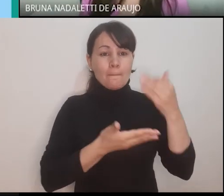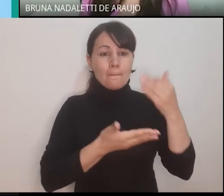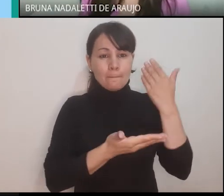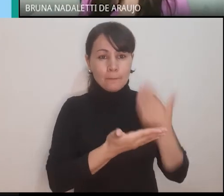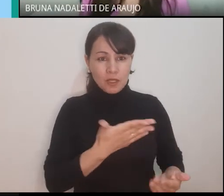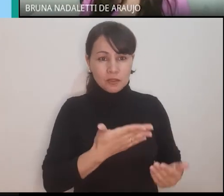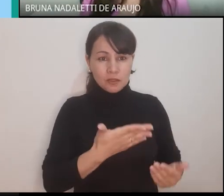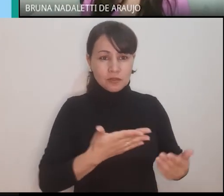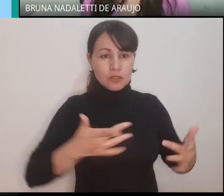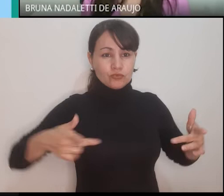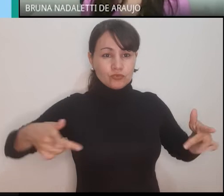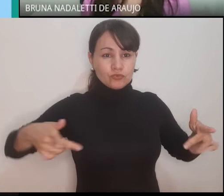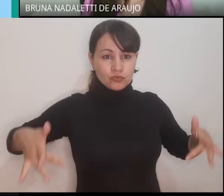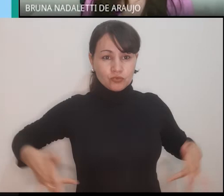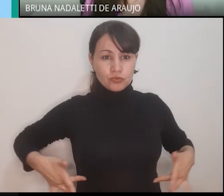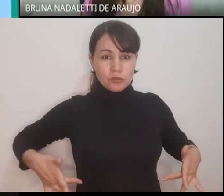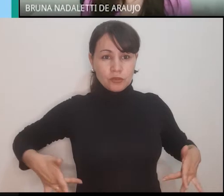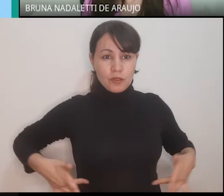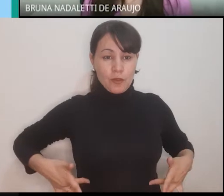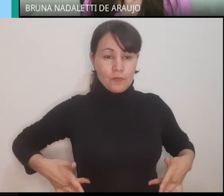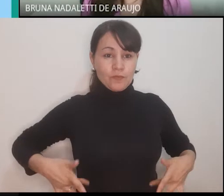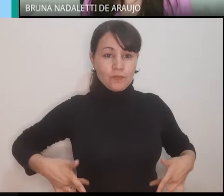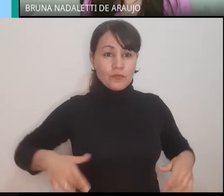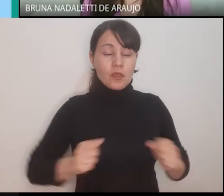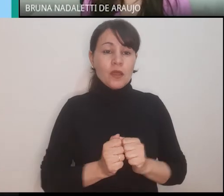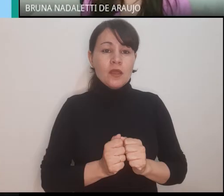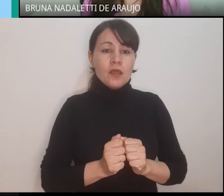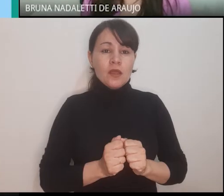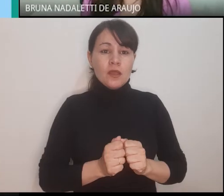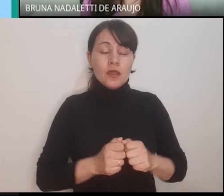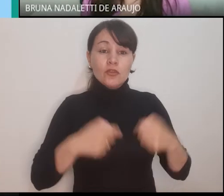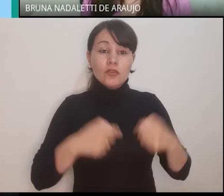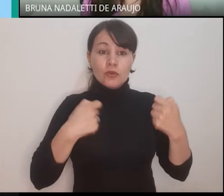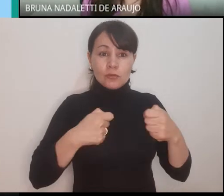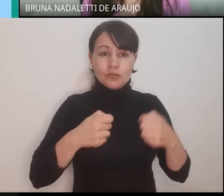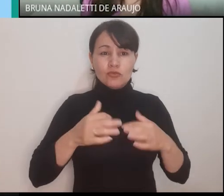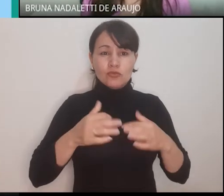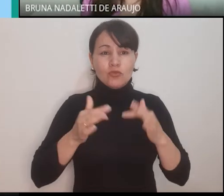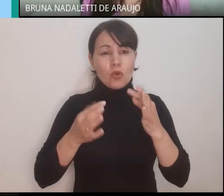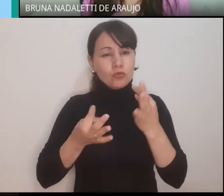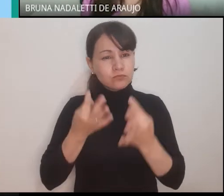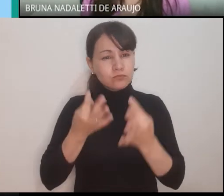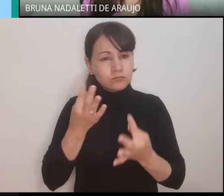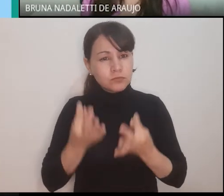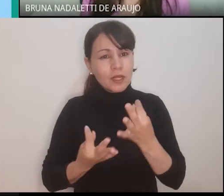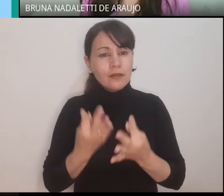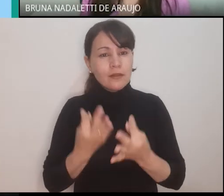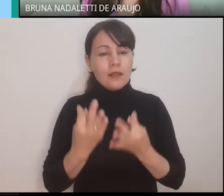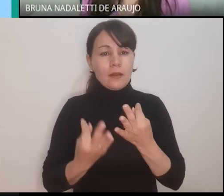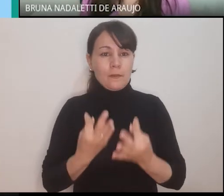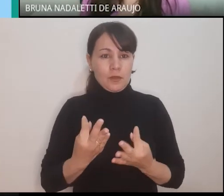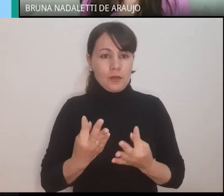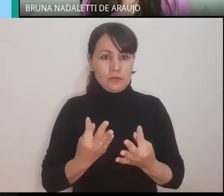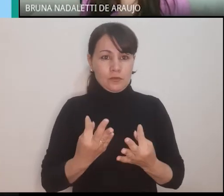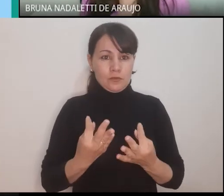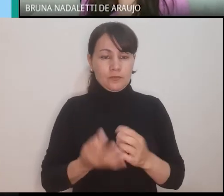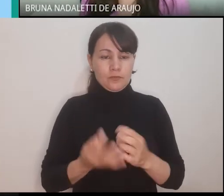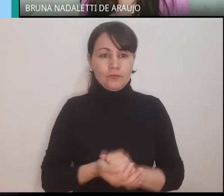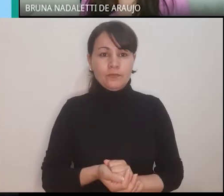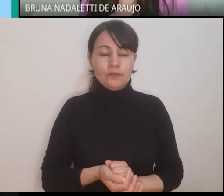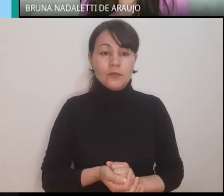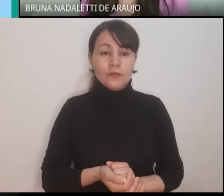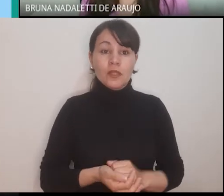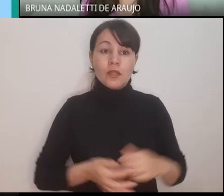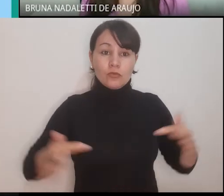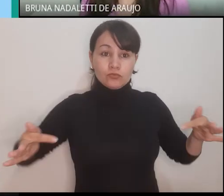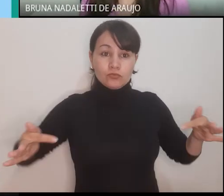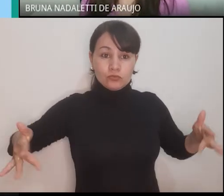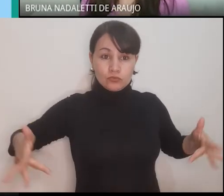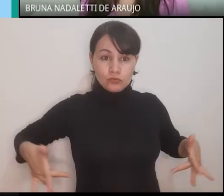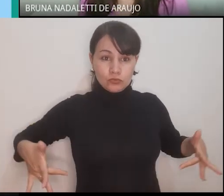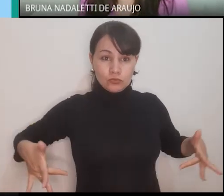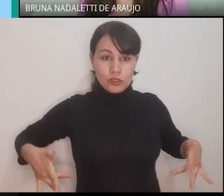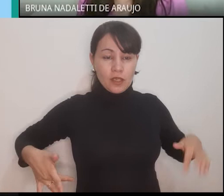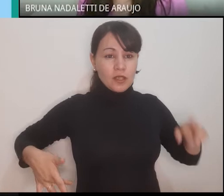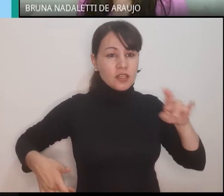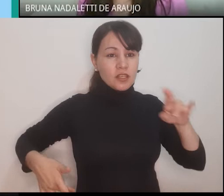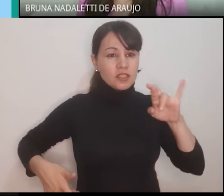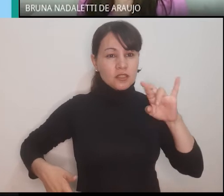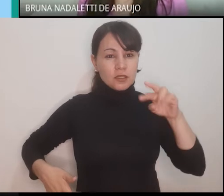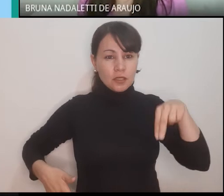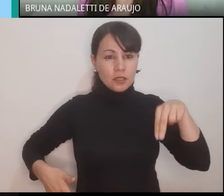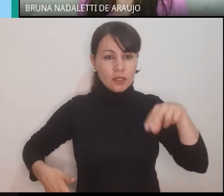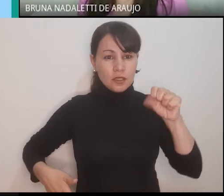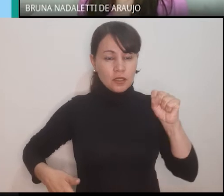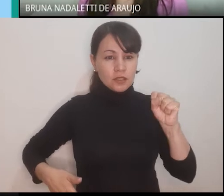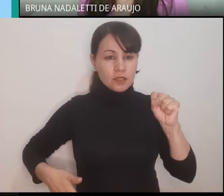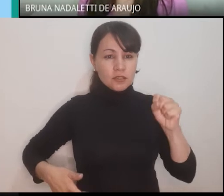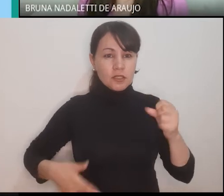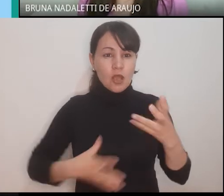a necessidade, então, de uma terapia renal substitutiva. Então, os rins, eles são os filtros